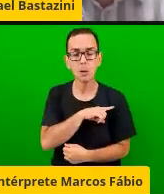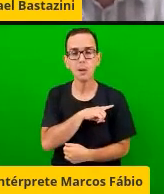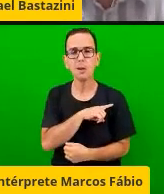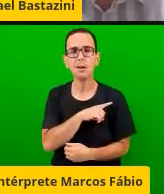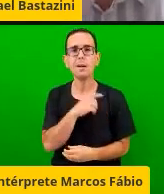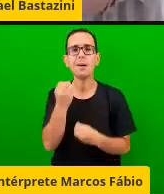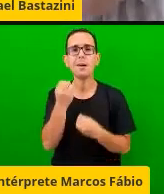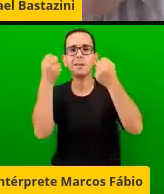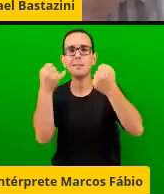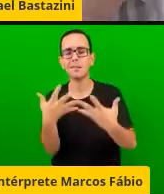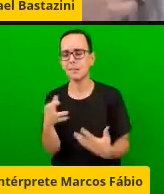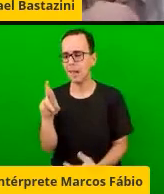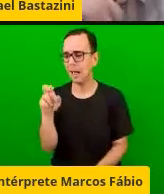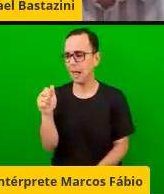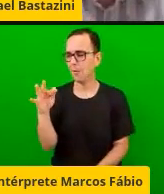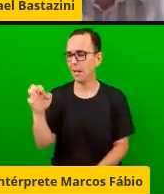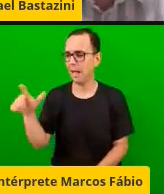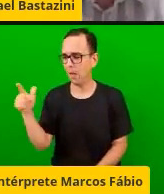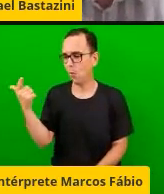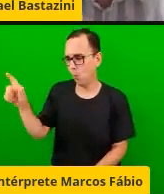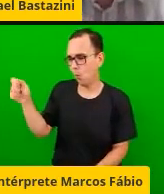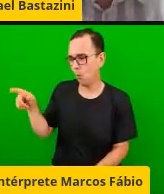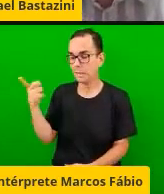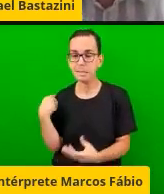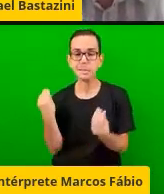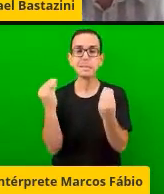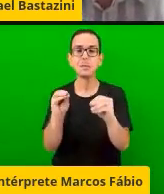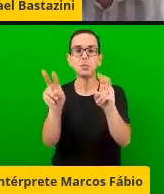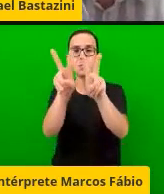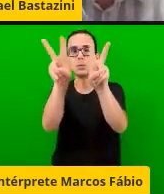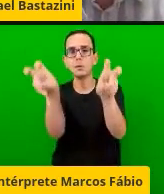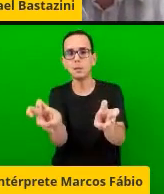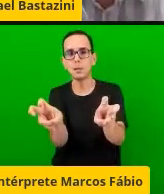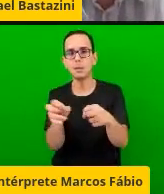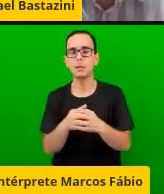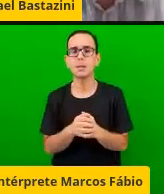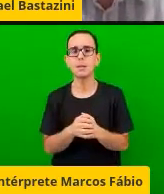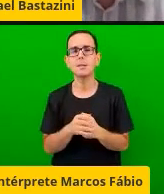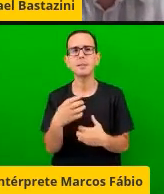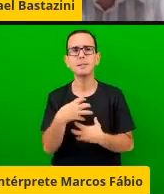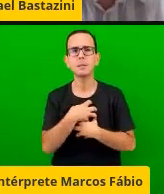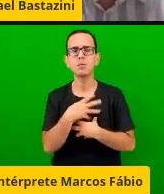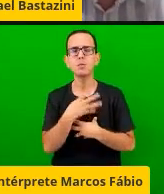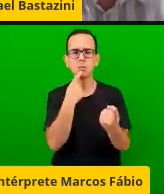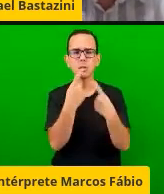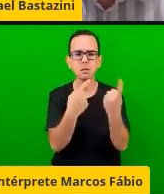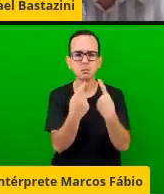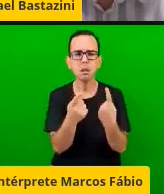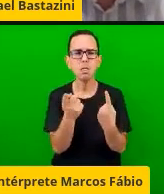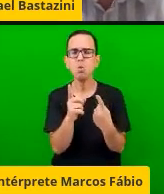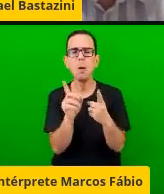disse e o Rafael também, a gente está trazendo um tema que gera bastante debate, não é um tema